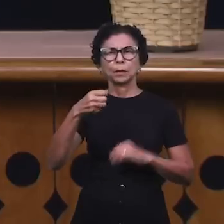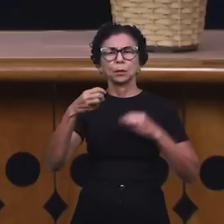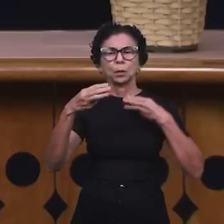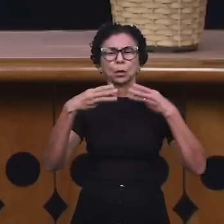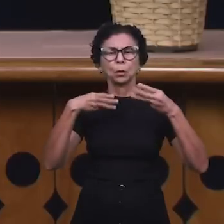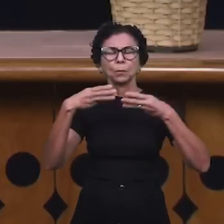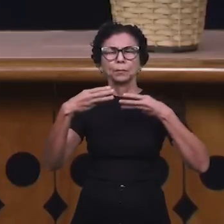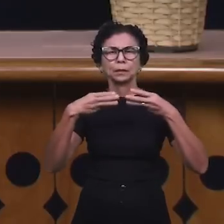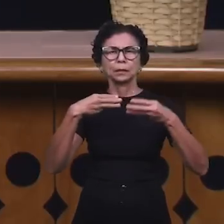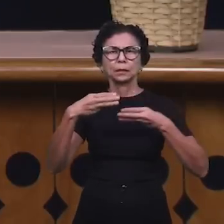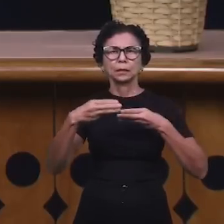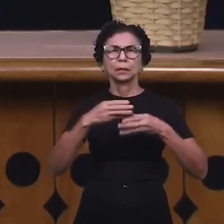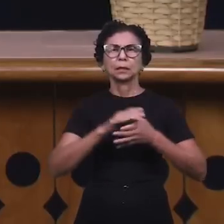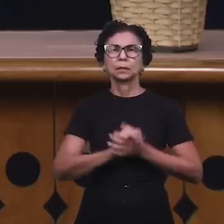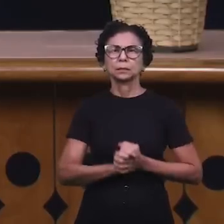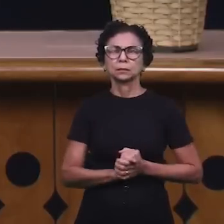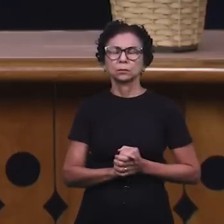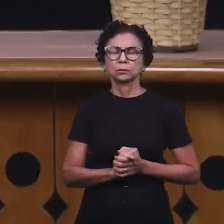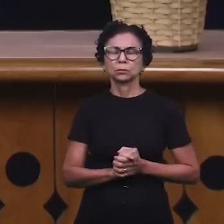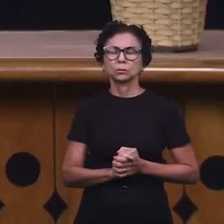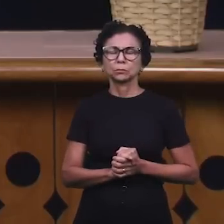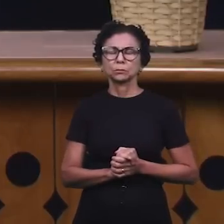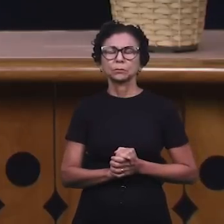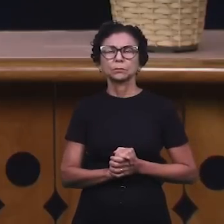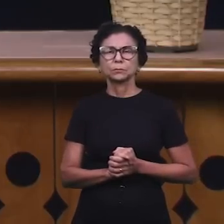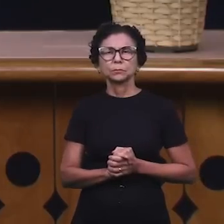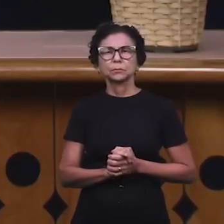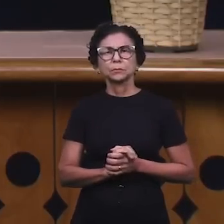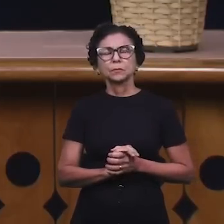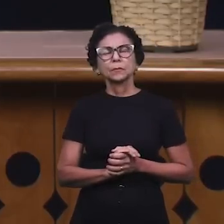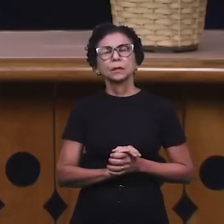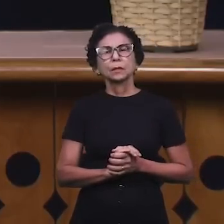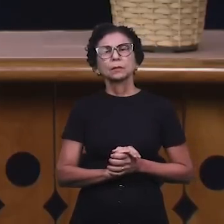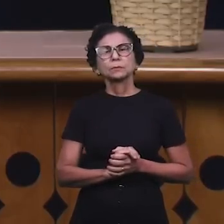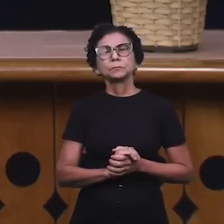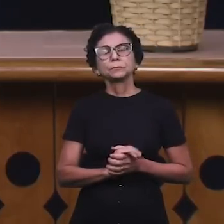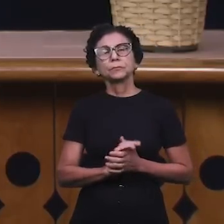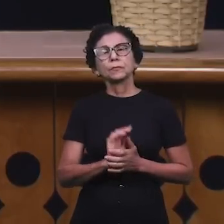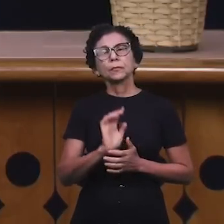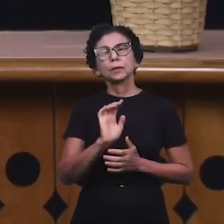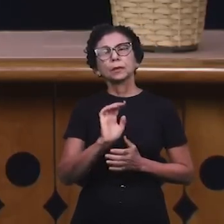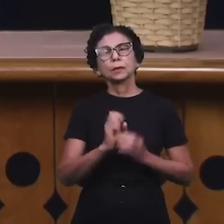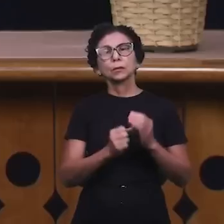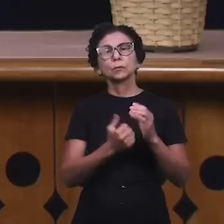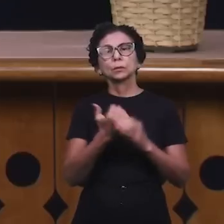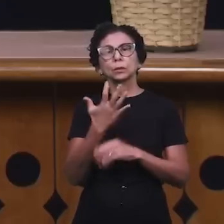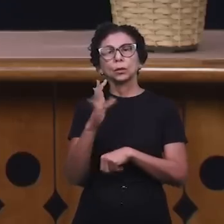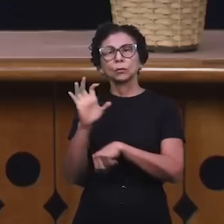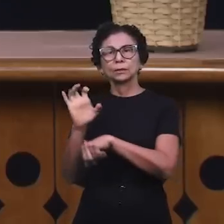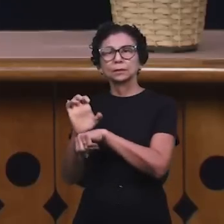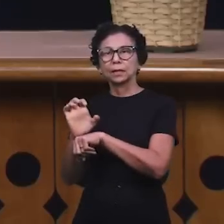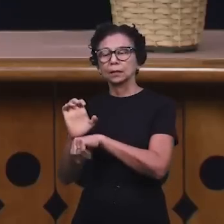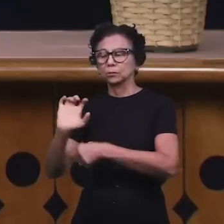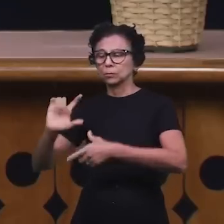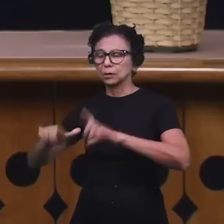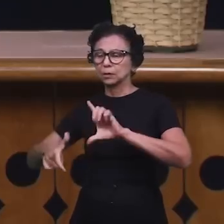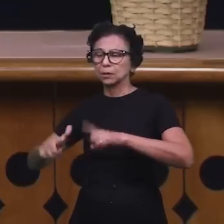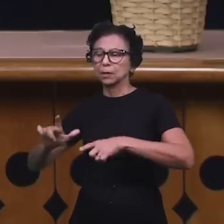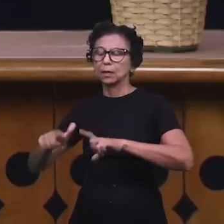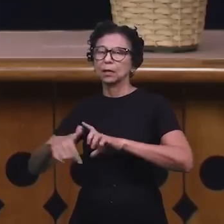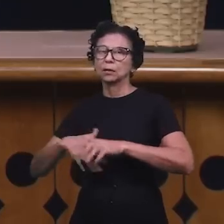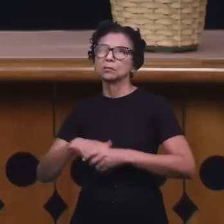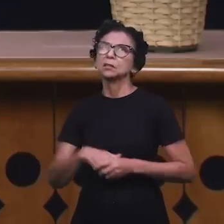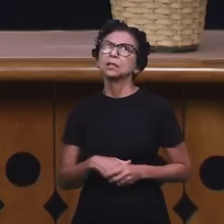promulgou o ato da ONU, criando o Estado de Israel. Jerusalém só foi conquistada 20